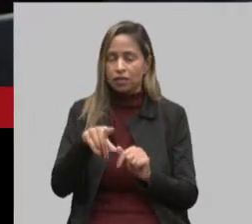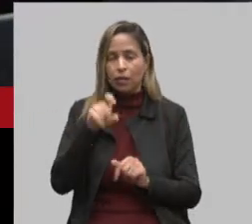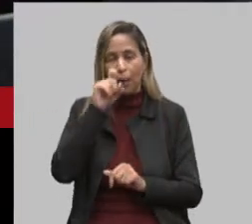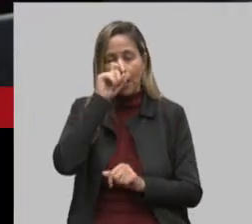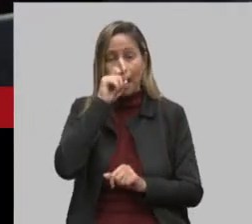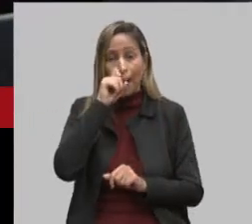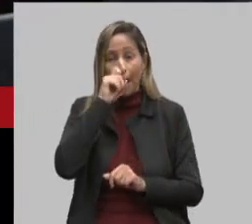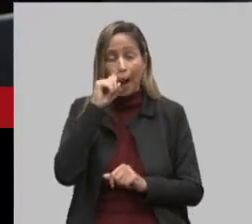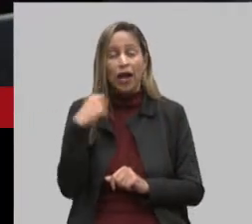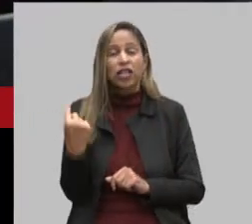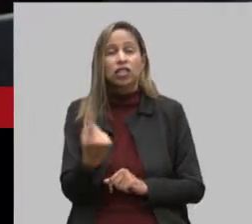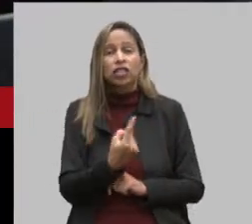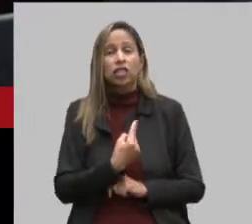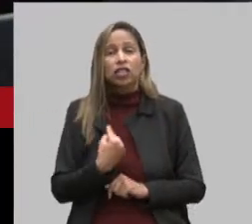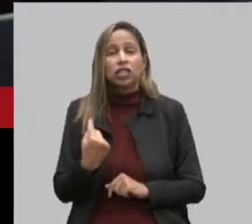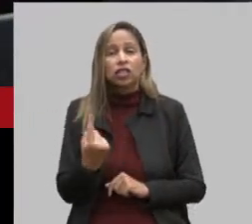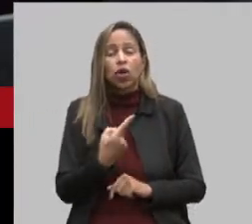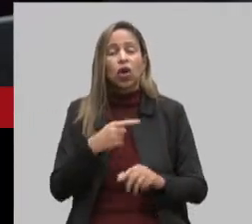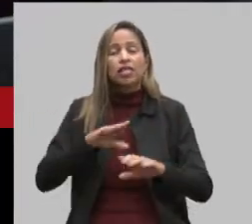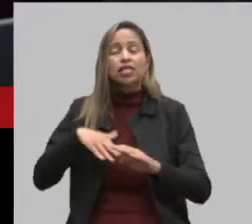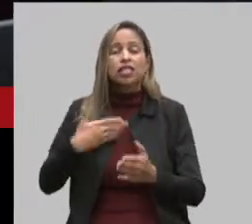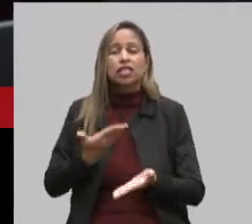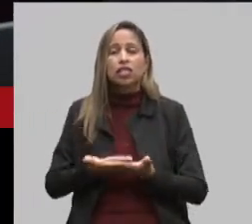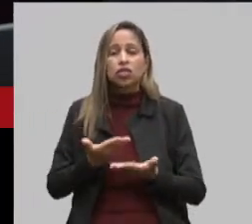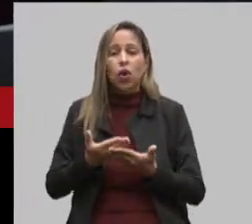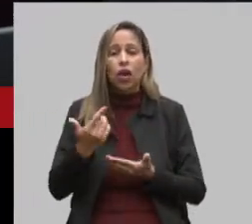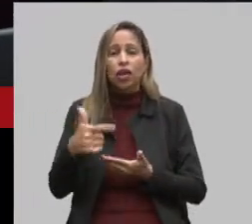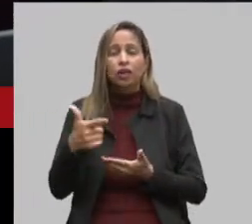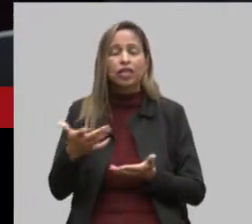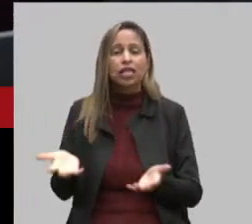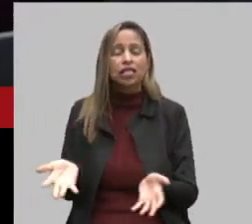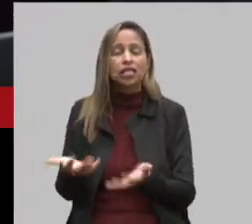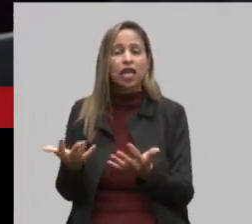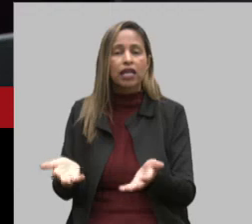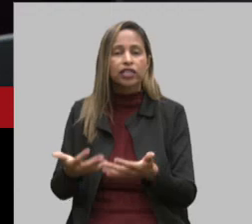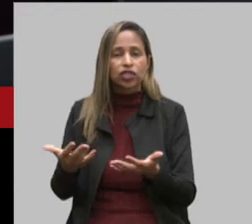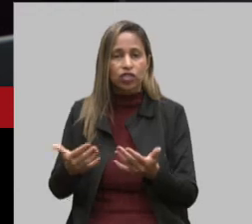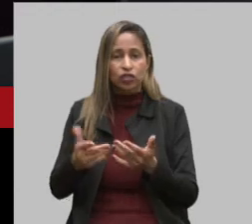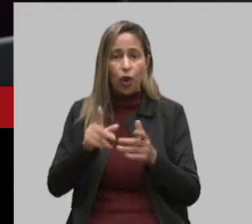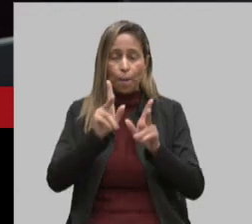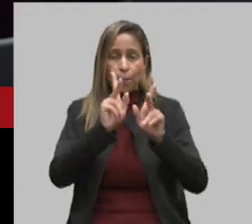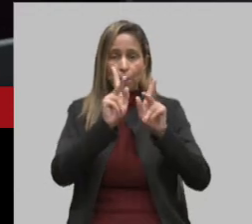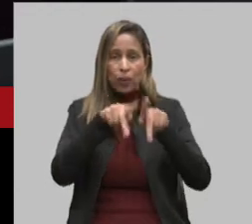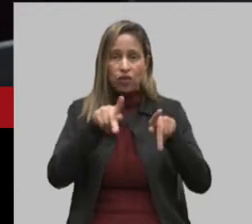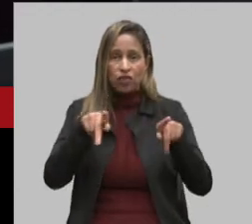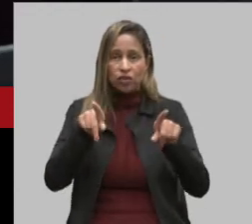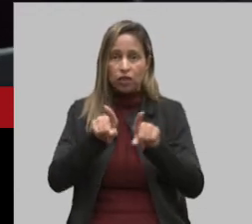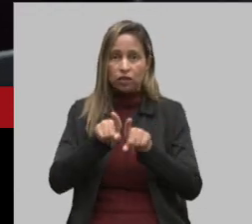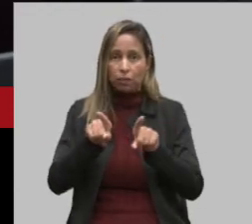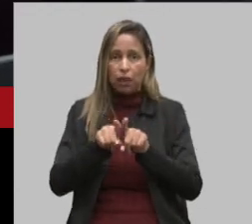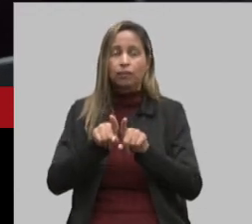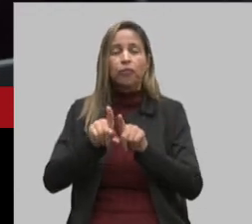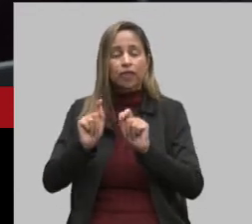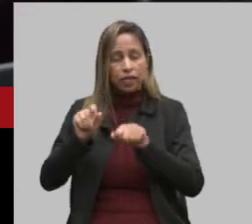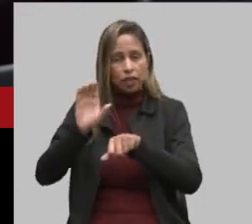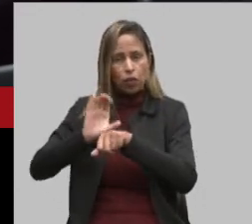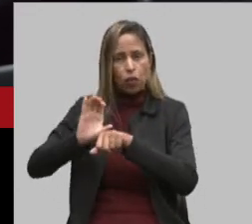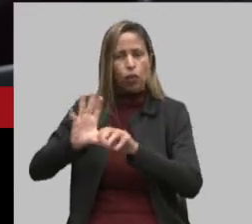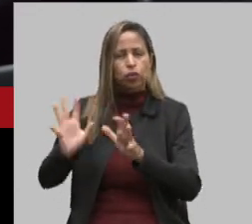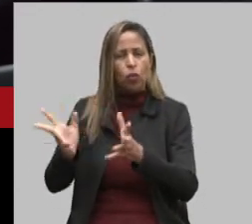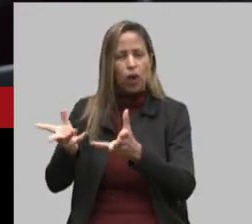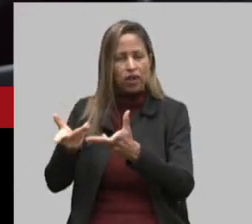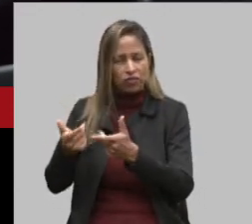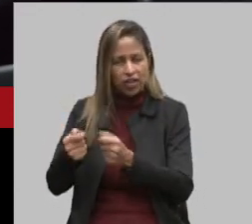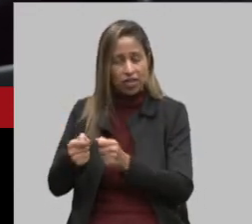nossa nossas escolas não terem muito incentivo e o professor ele tem que ter a qualificação não adianta você